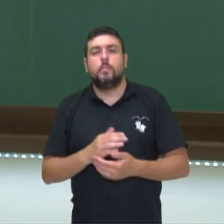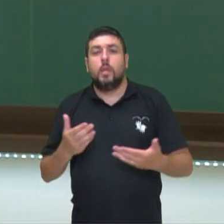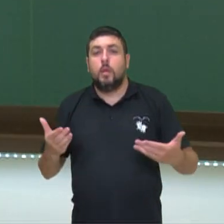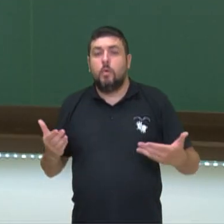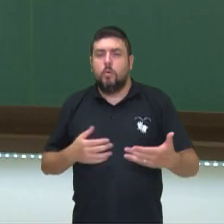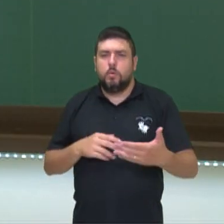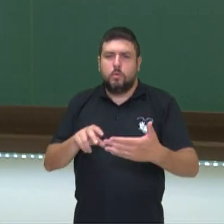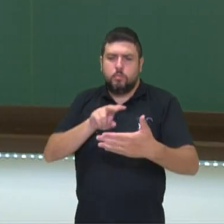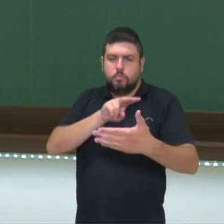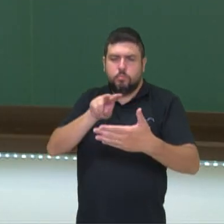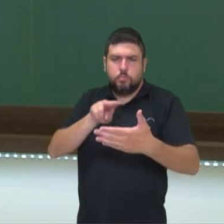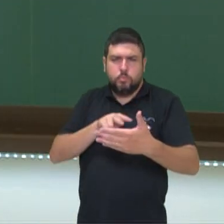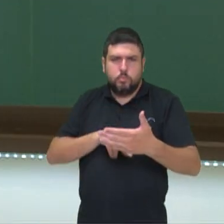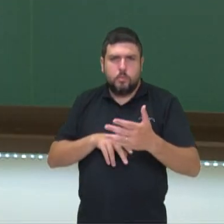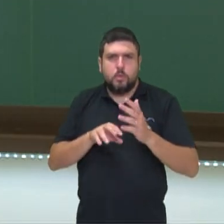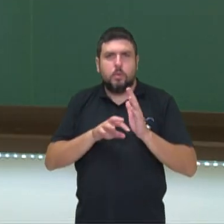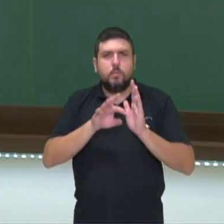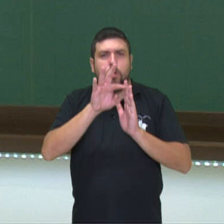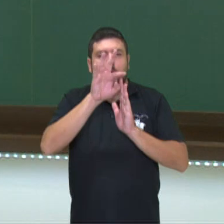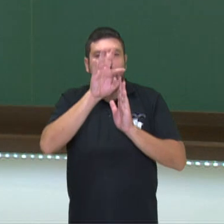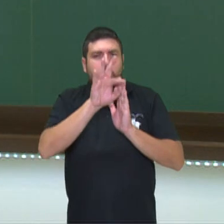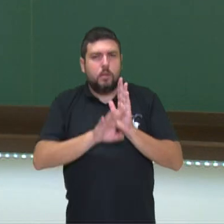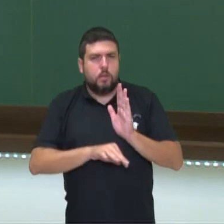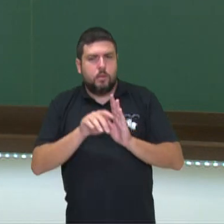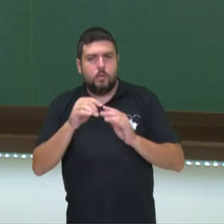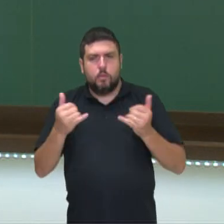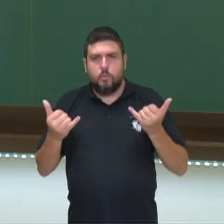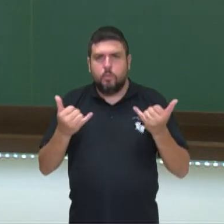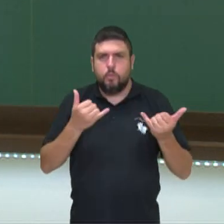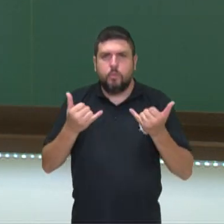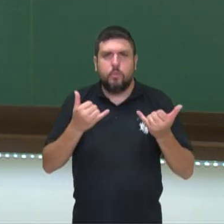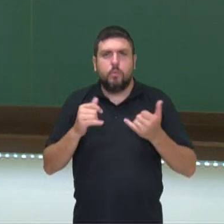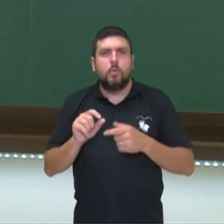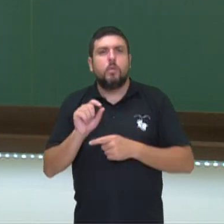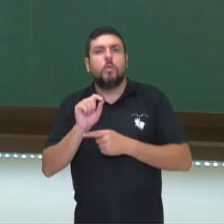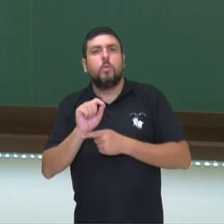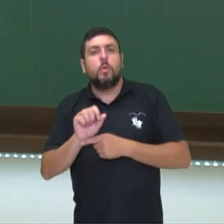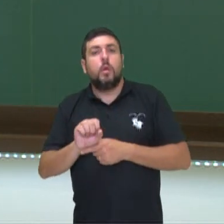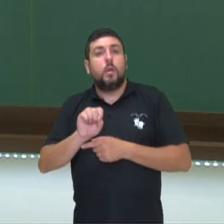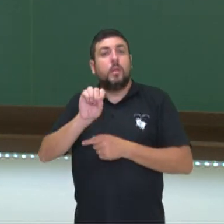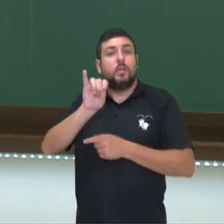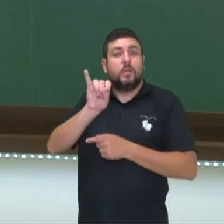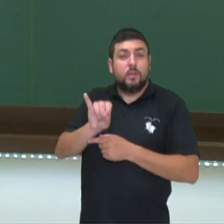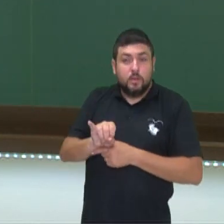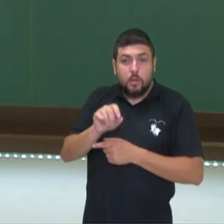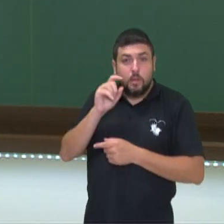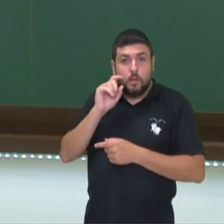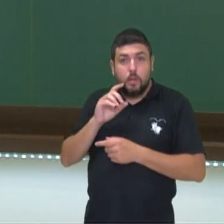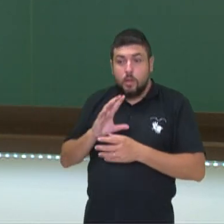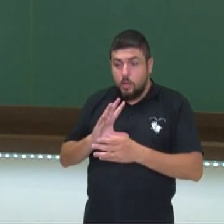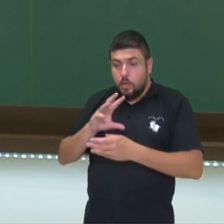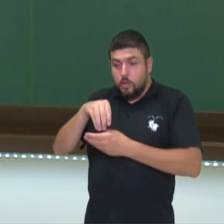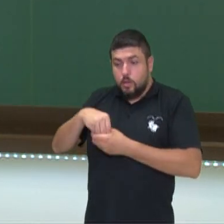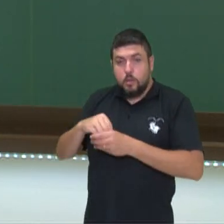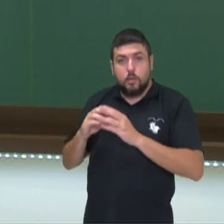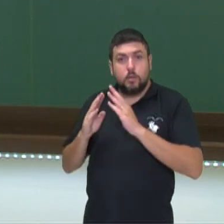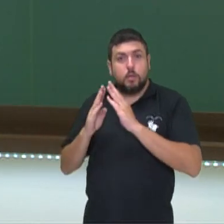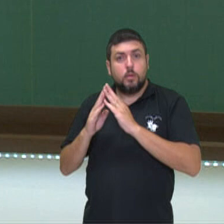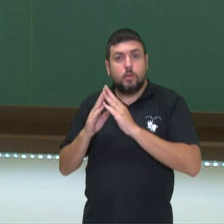textos informativos sobre alguns cuidados que devemos ter em caso de haver algum paciente com